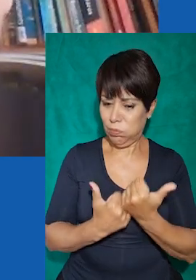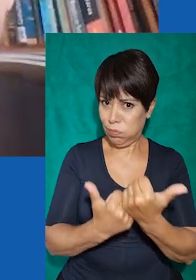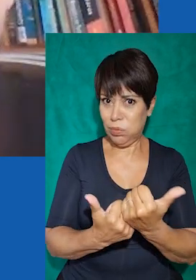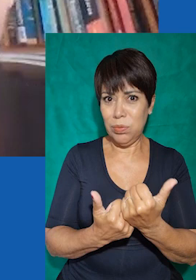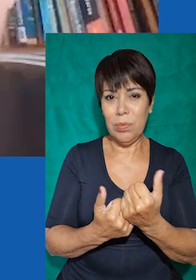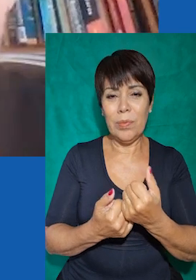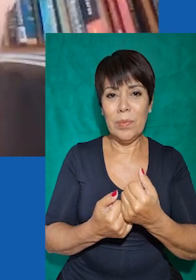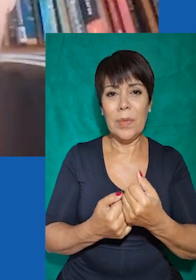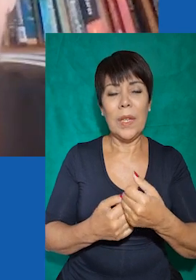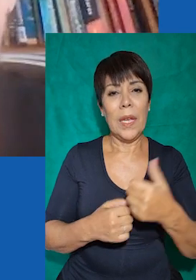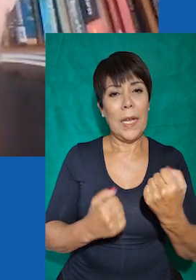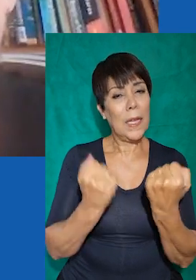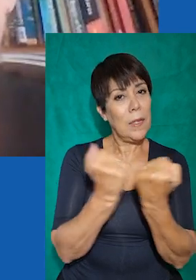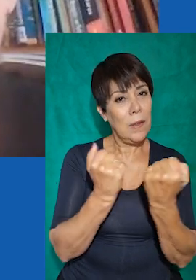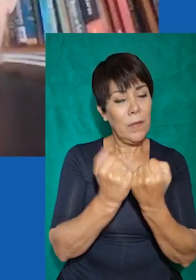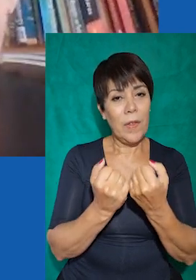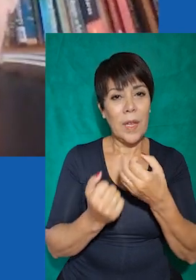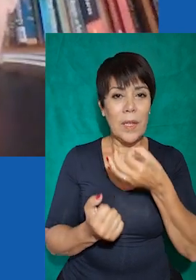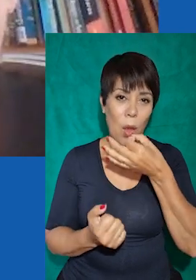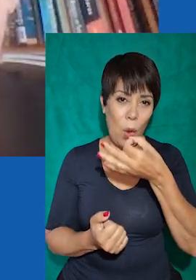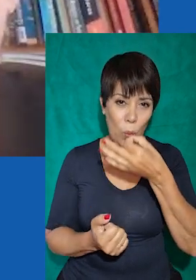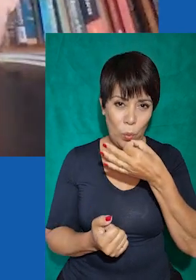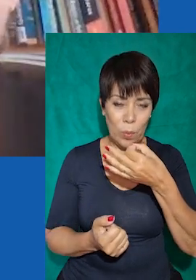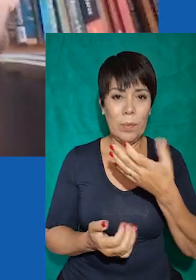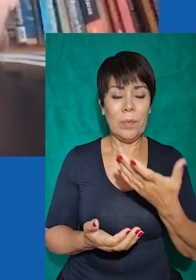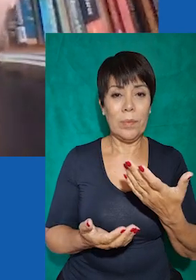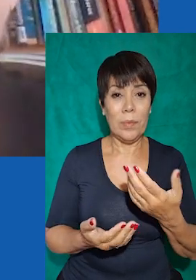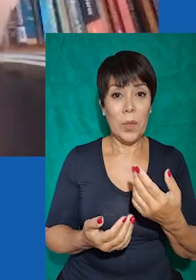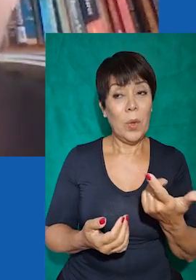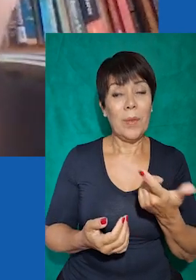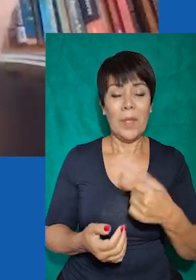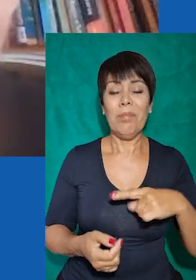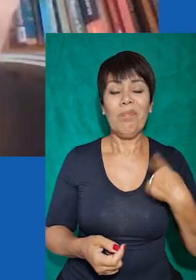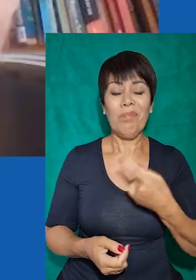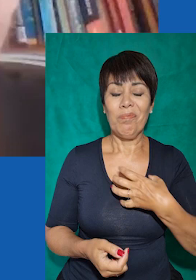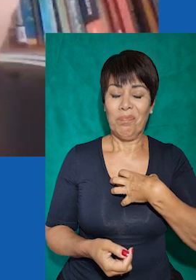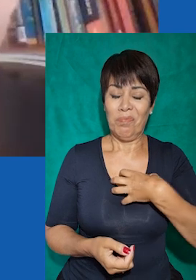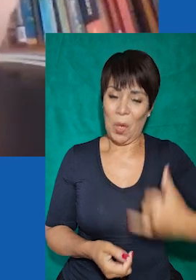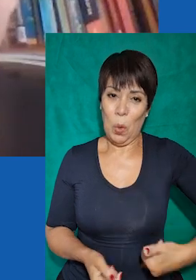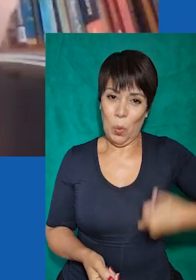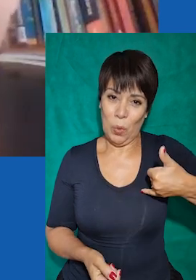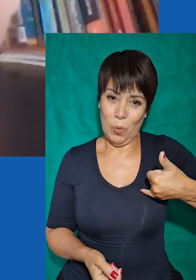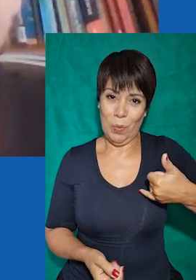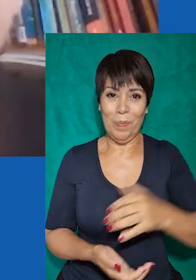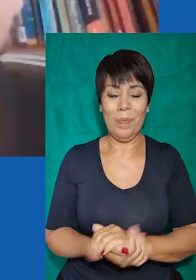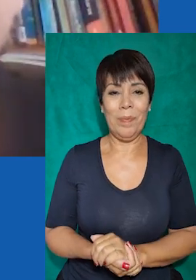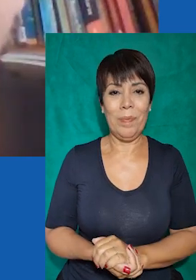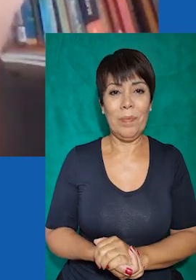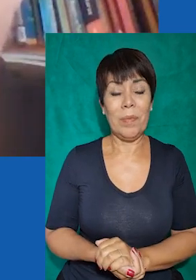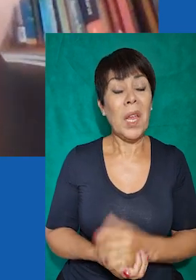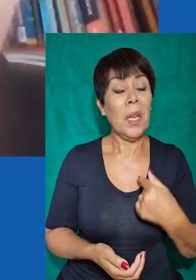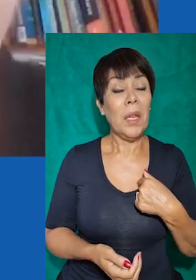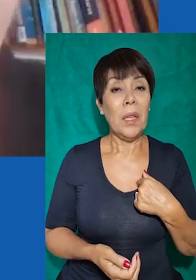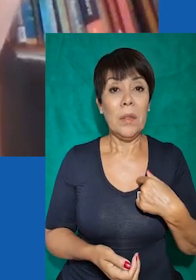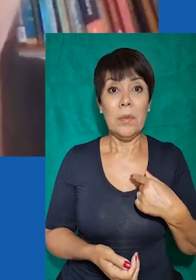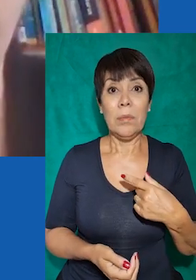oral, coisa que muito nos orgulha. Né? Eu tenho seguido